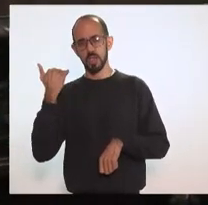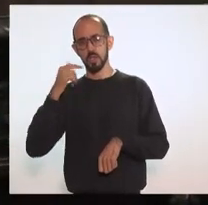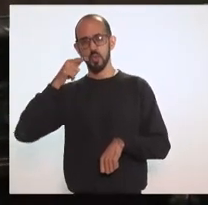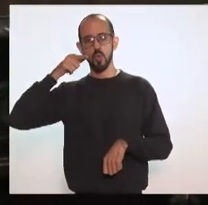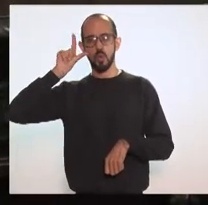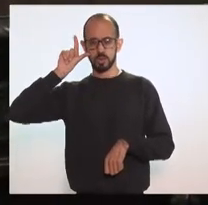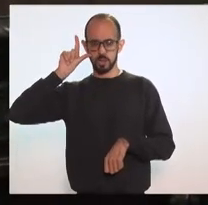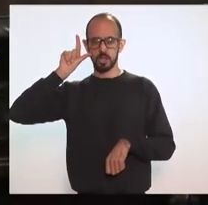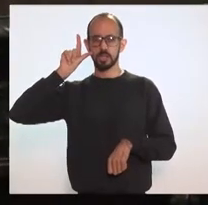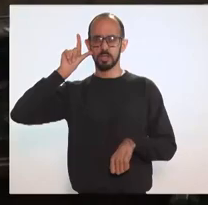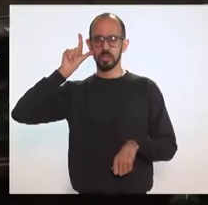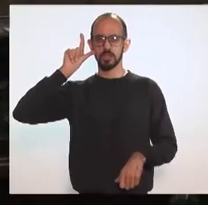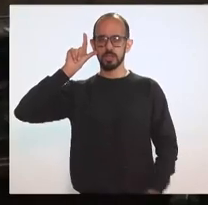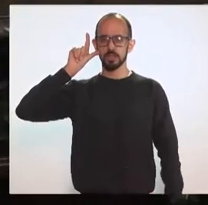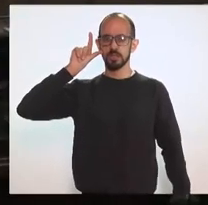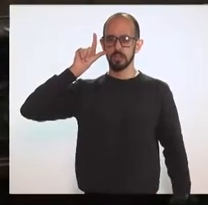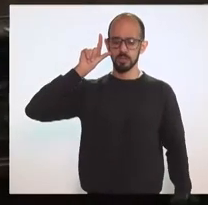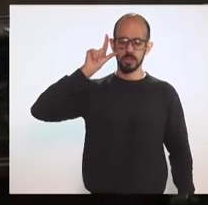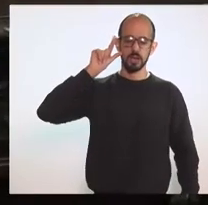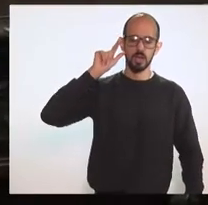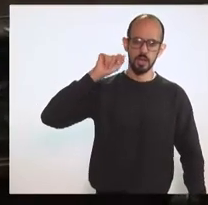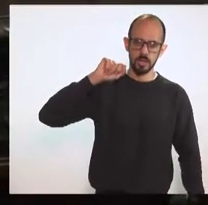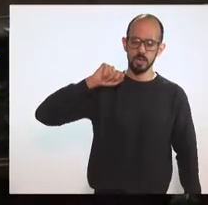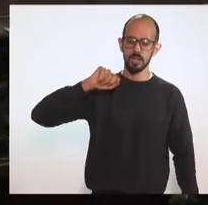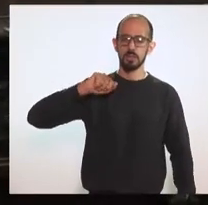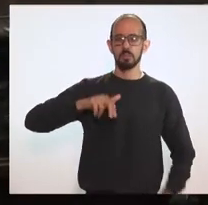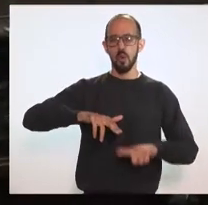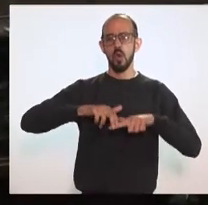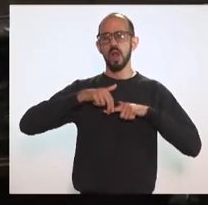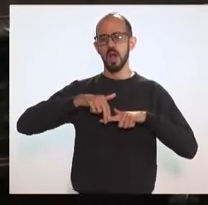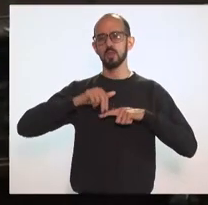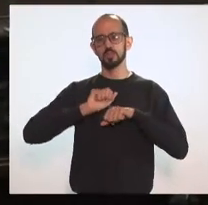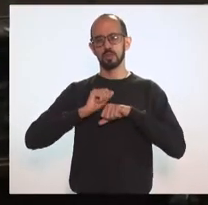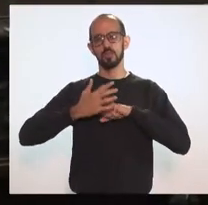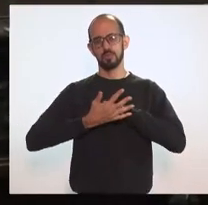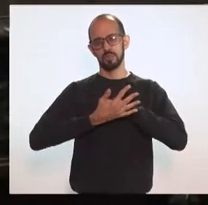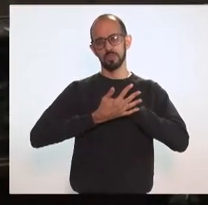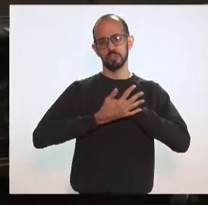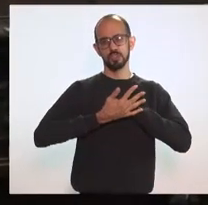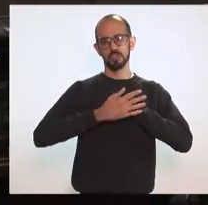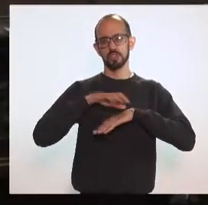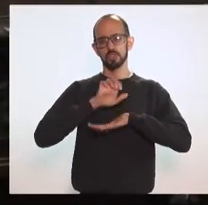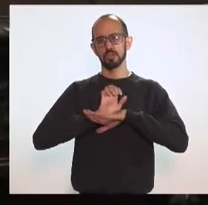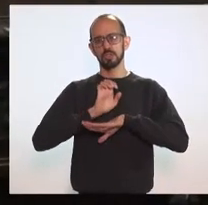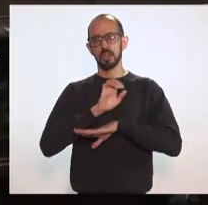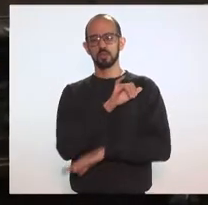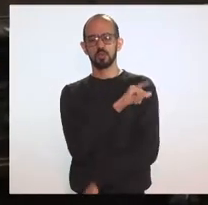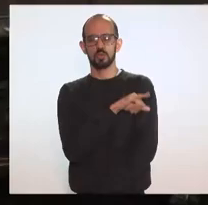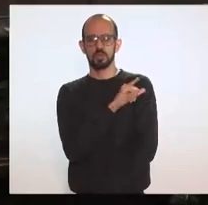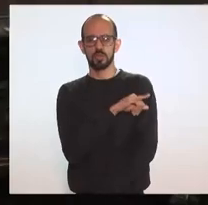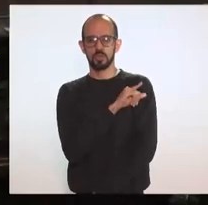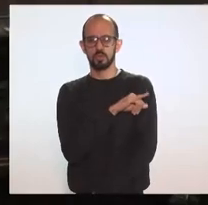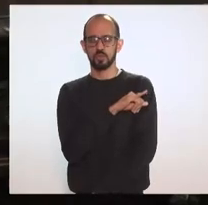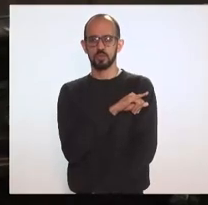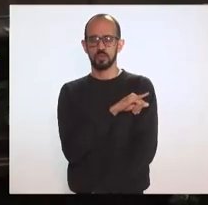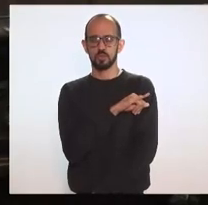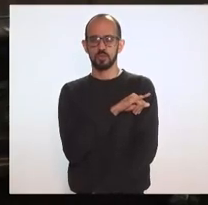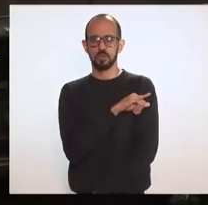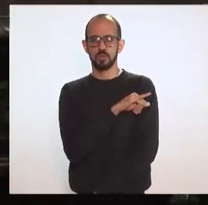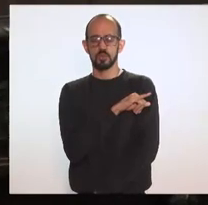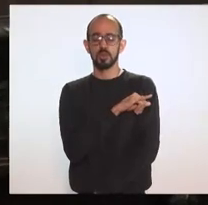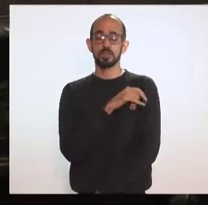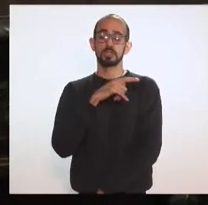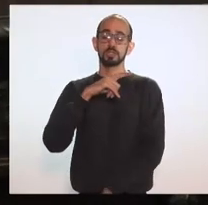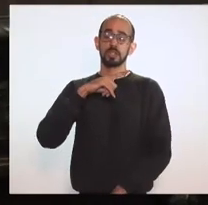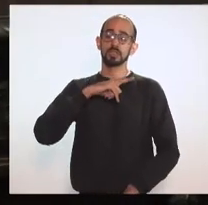que pode serão que morreram por causa da cor vintage e no estado do Rio de Janeiro este número já está na casa